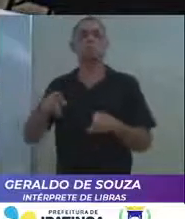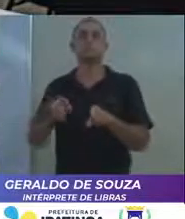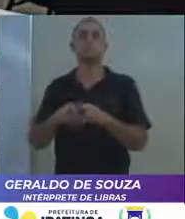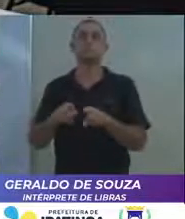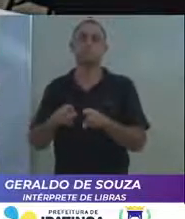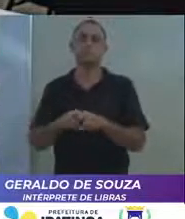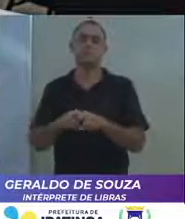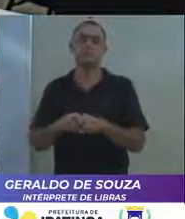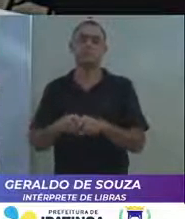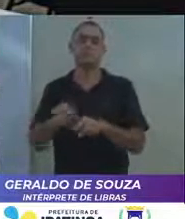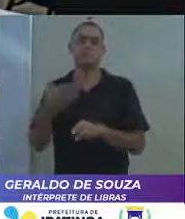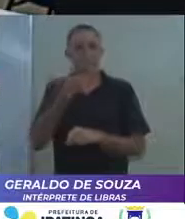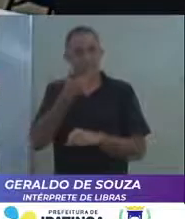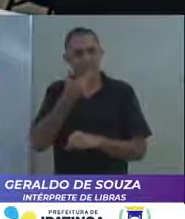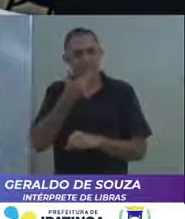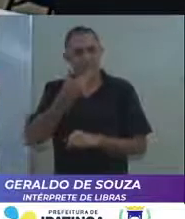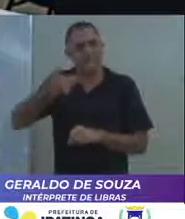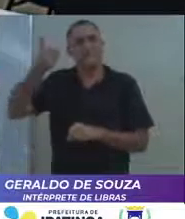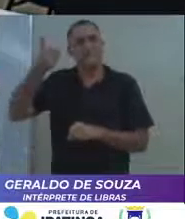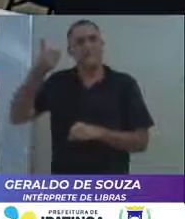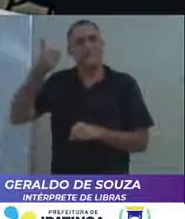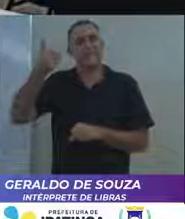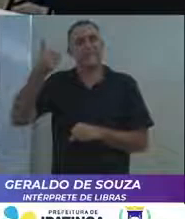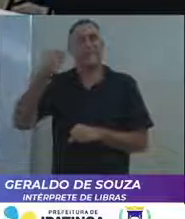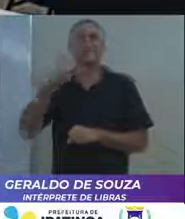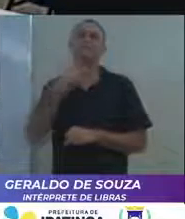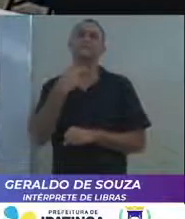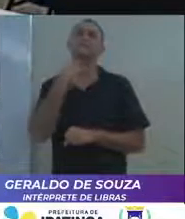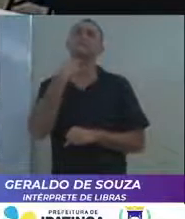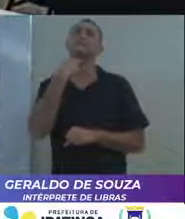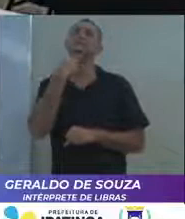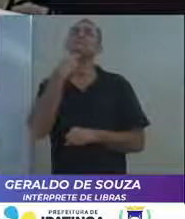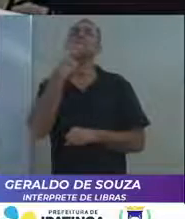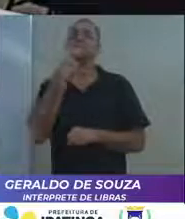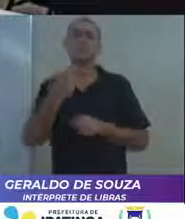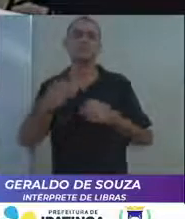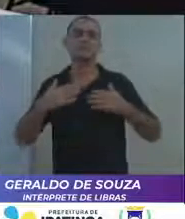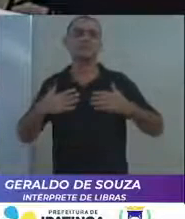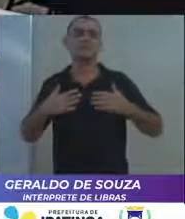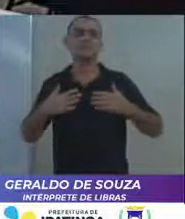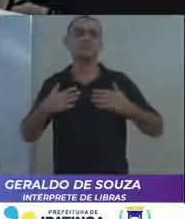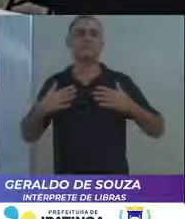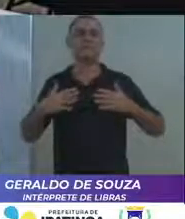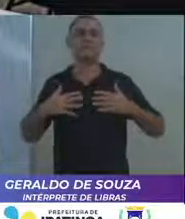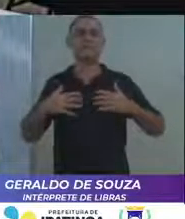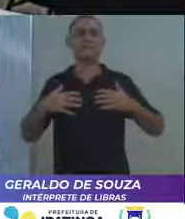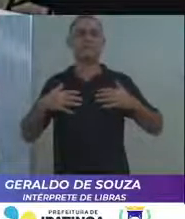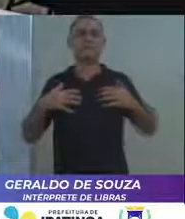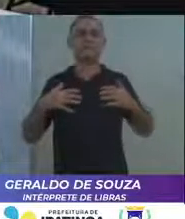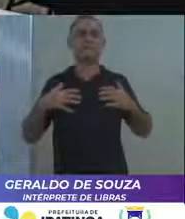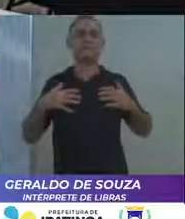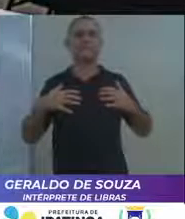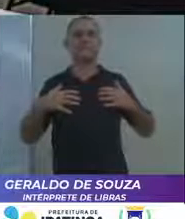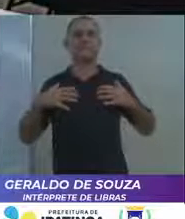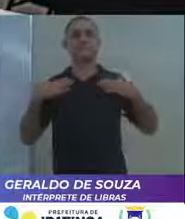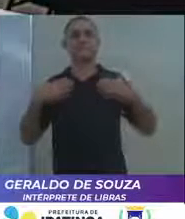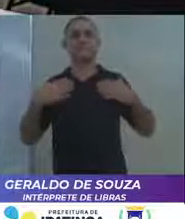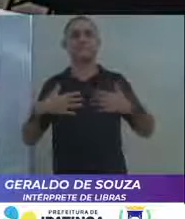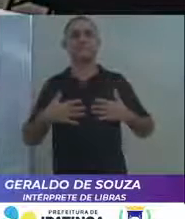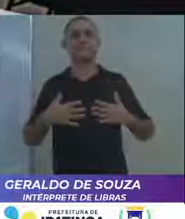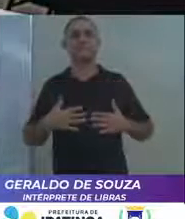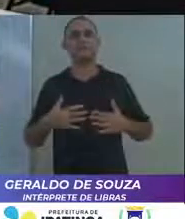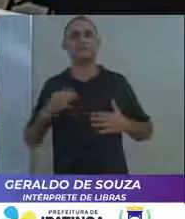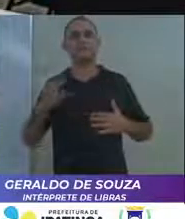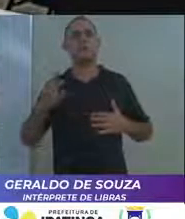recuperado. Mesmo tendo recuperado há meses. O que a gente tem visto na clínica, na prática clínica, é que as queixas, elas se mantêm